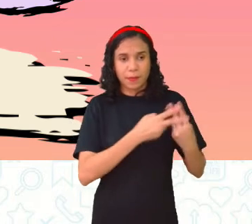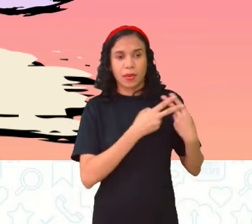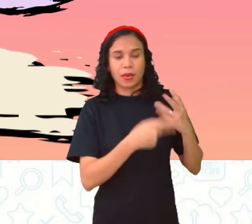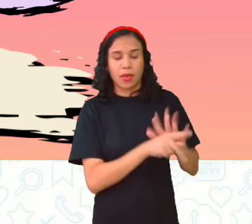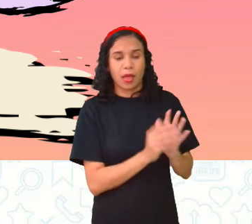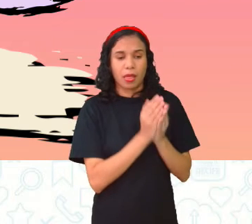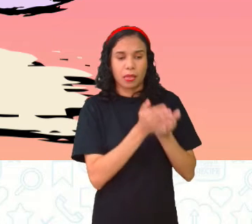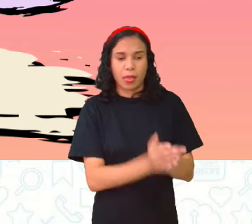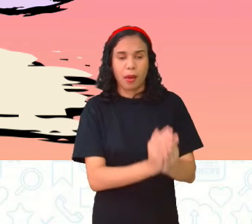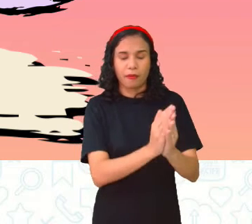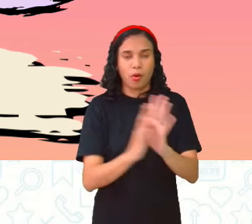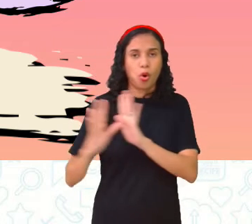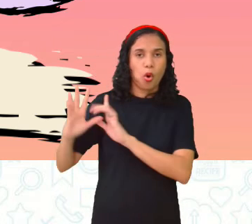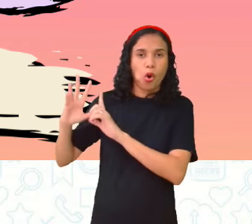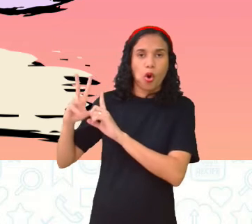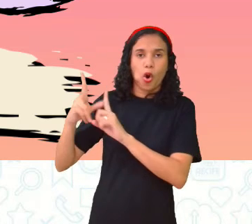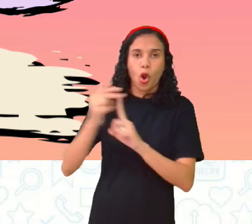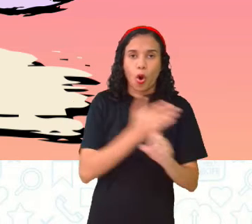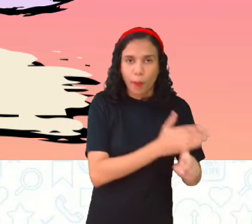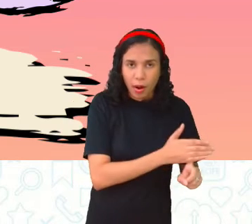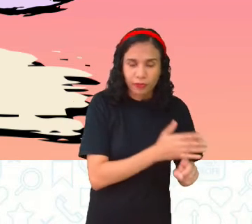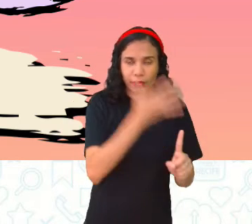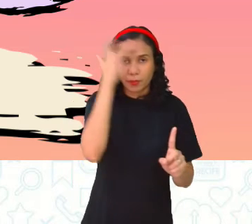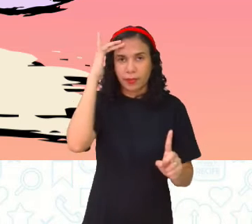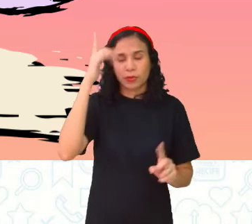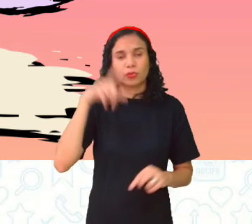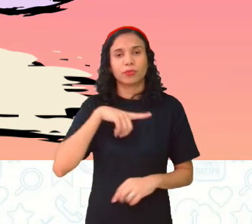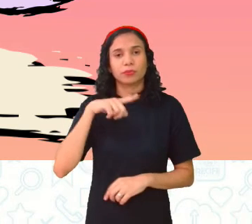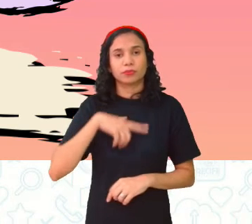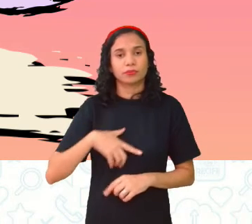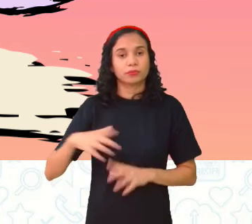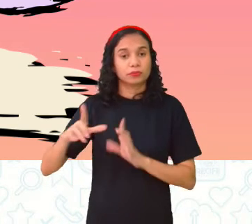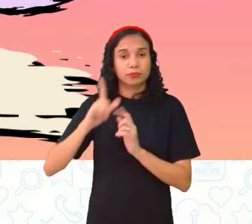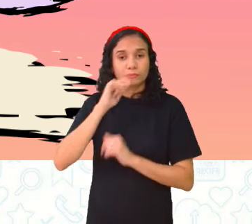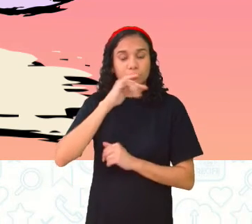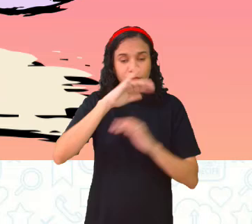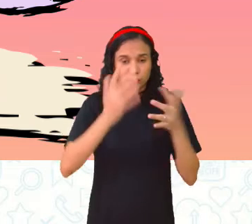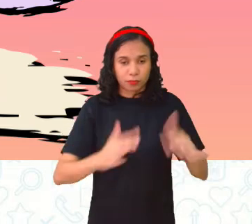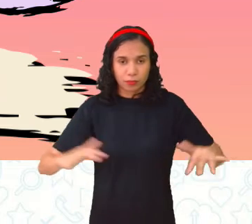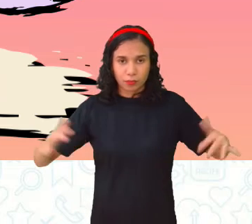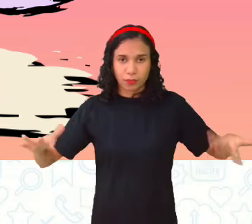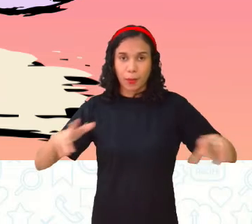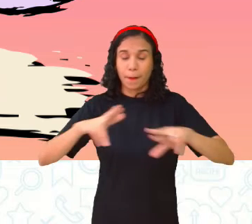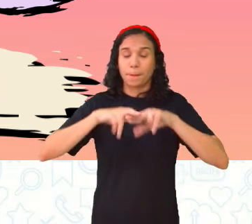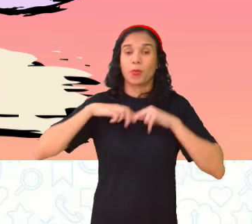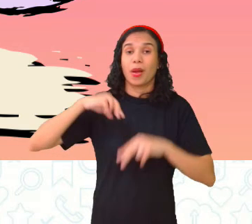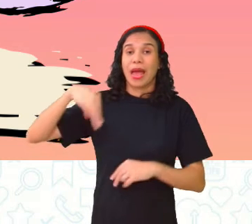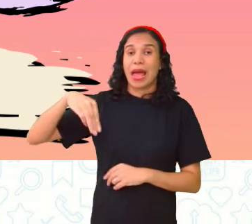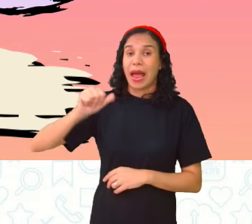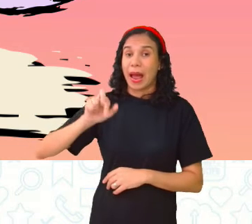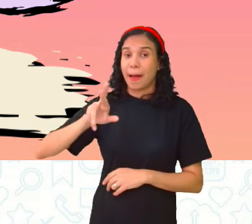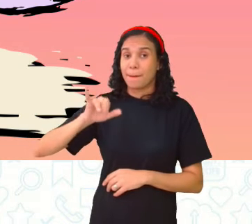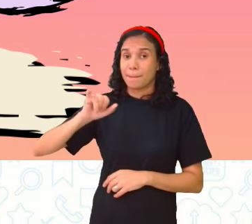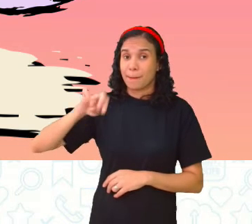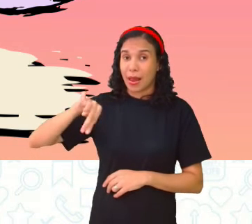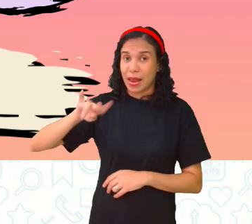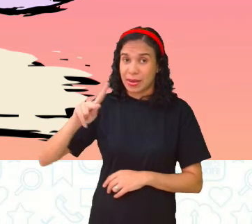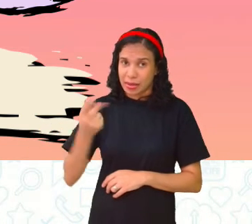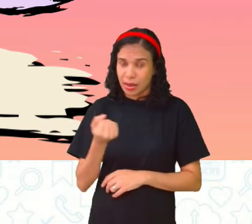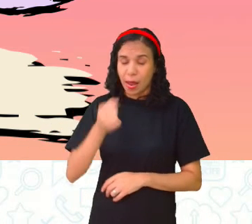traficavam, certo? Africanos pelo Oceano Atlântico. Então, o que a Marinha Britânica fez foi